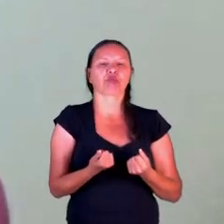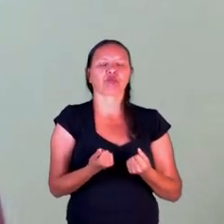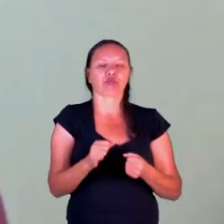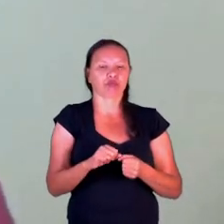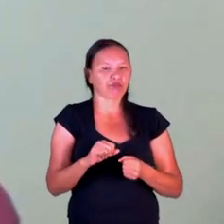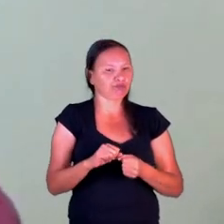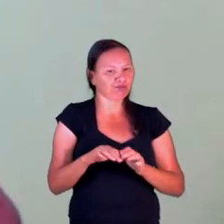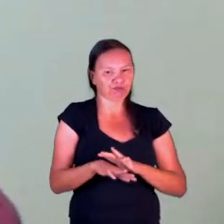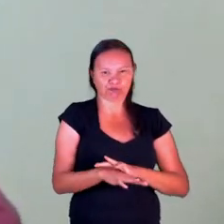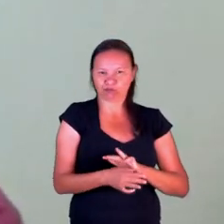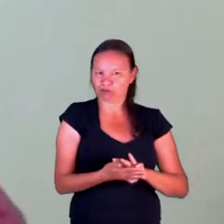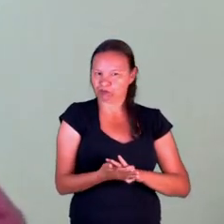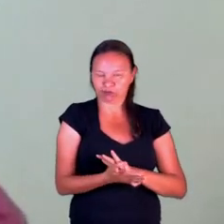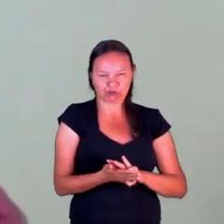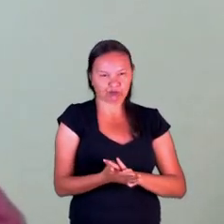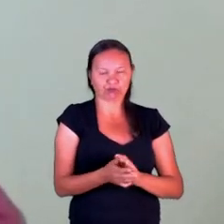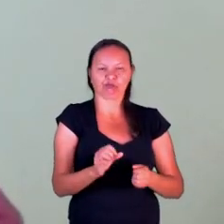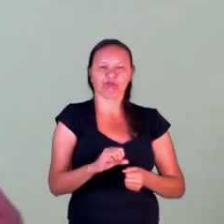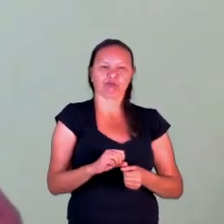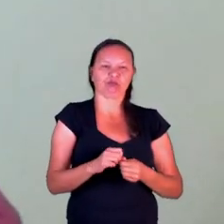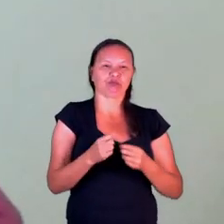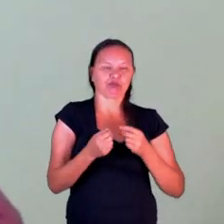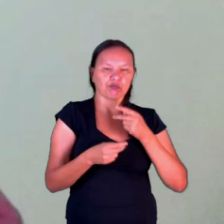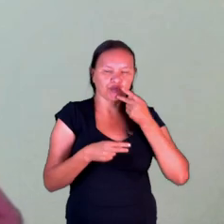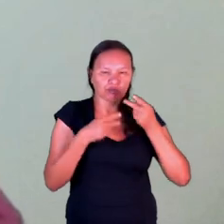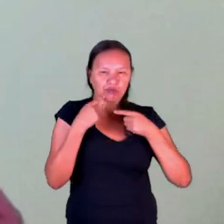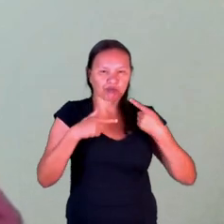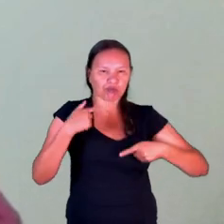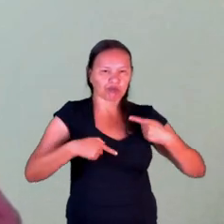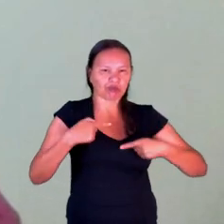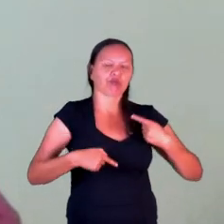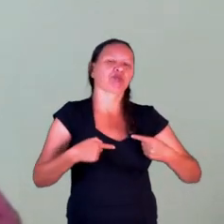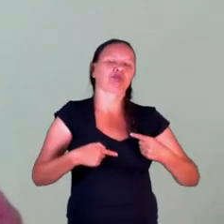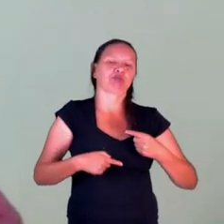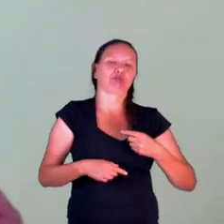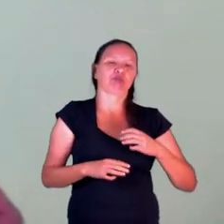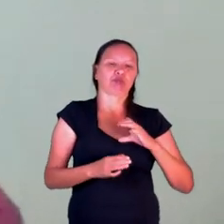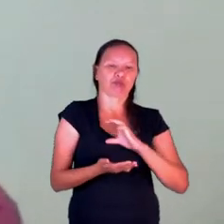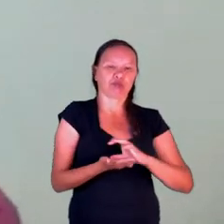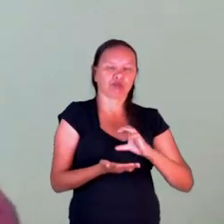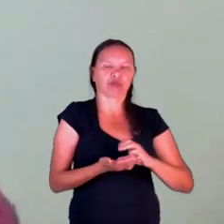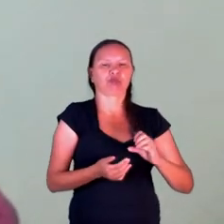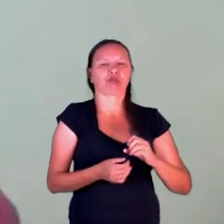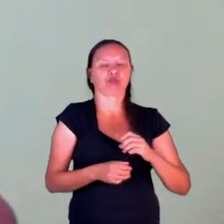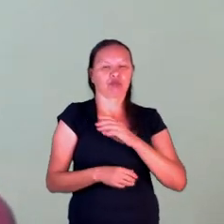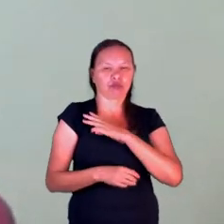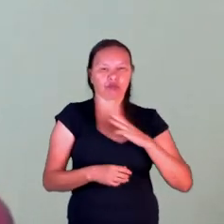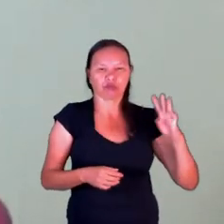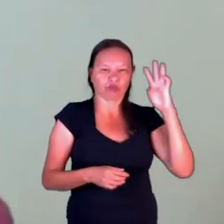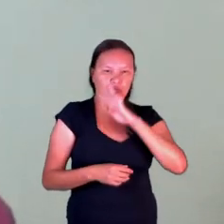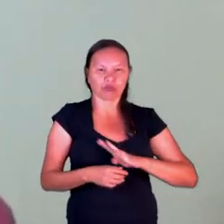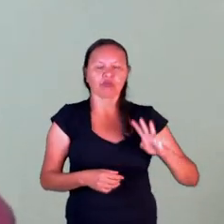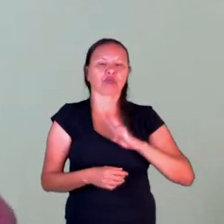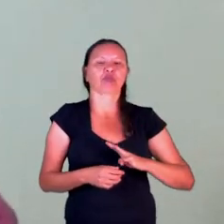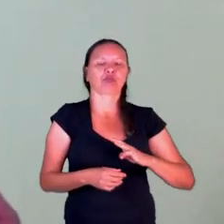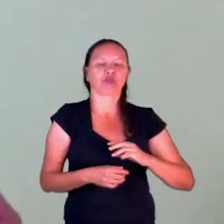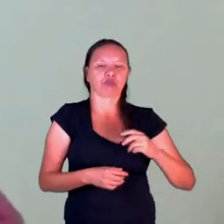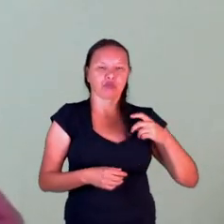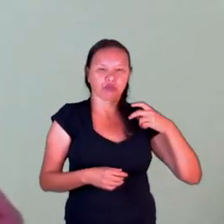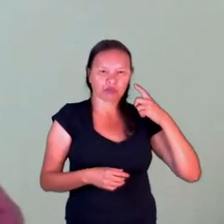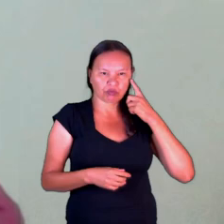nada eh fizemos um diálogo muito próximo com câmara municipal e inclusive também com a Assembleia Legislativa do Estado do